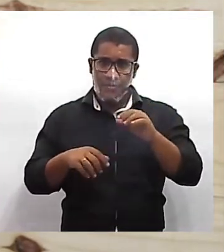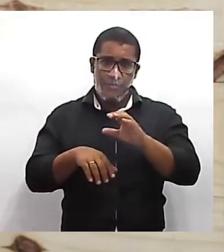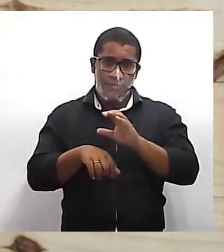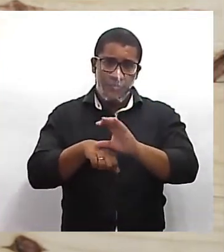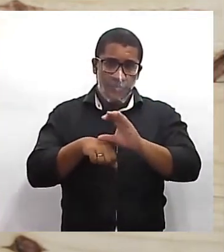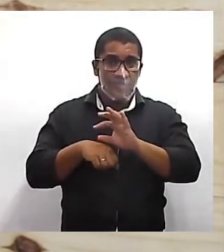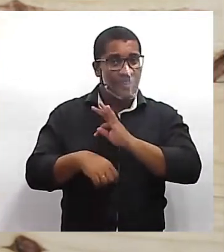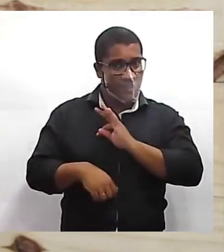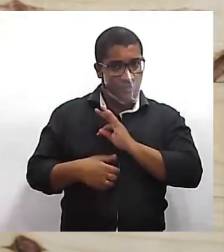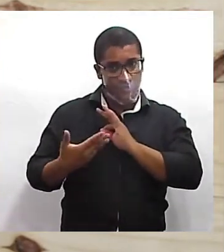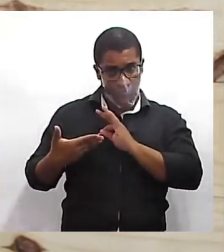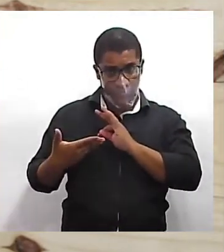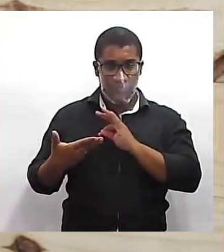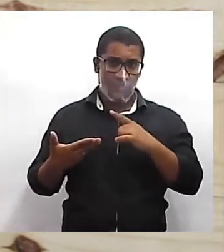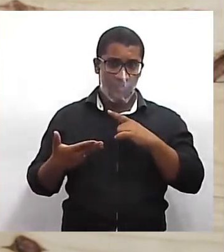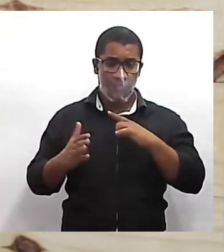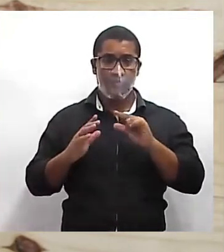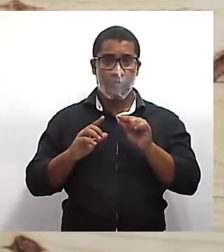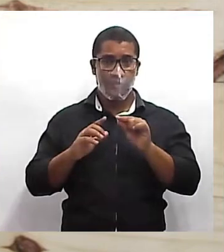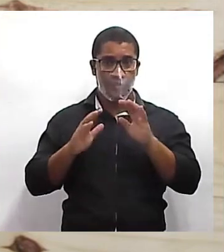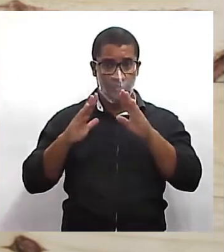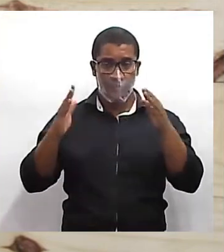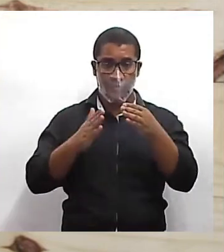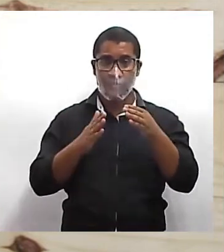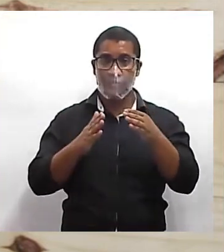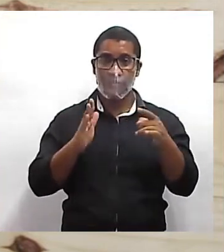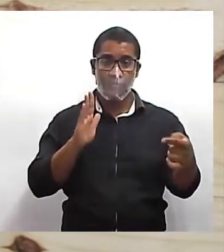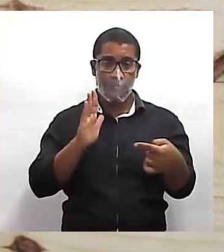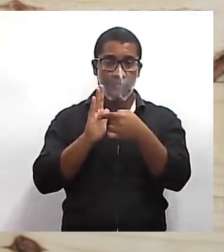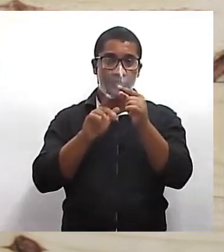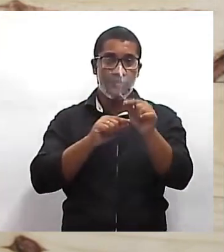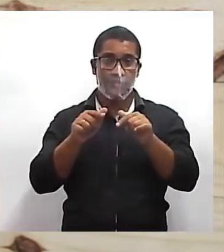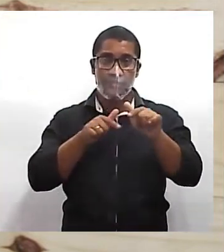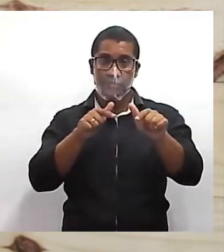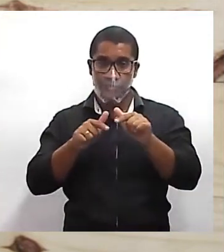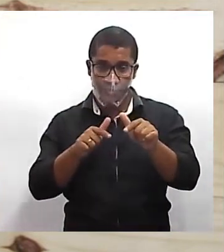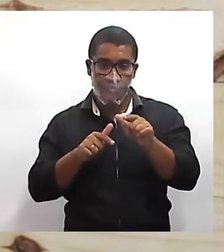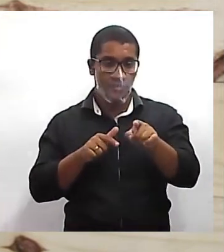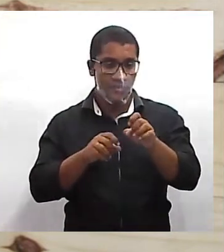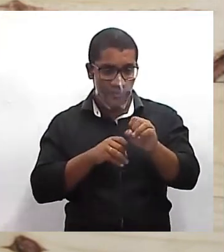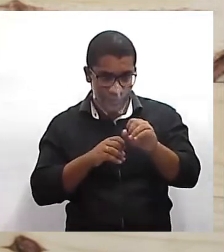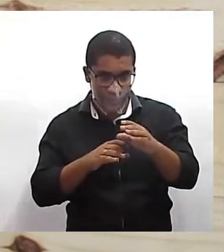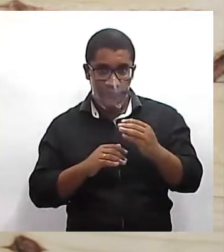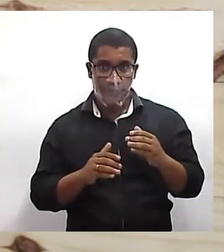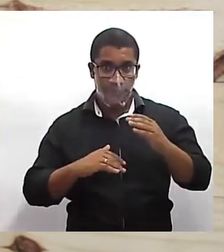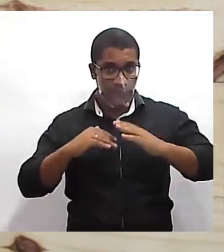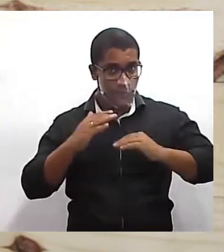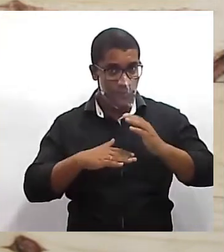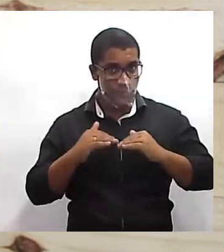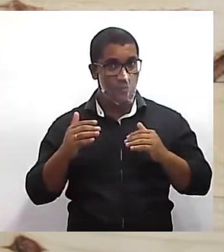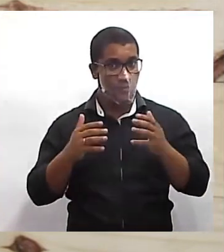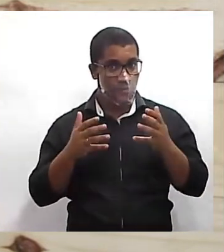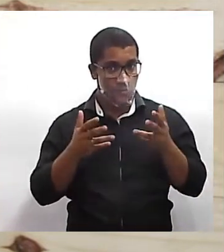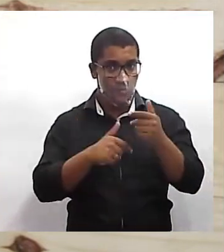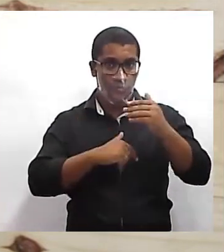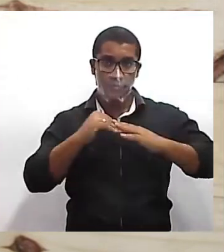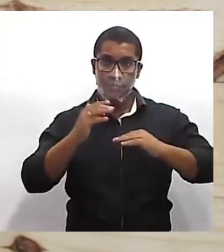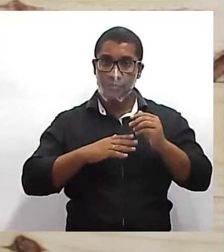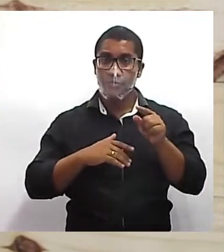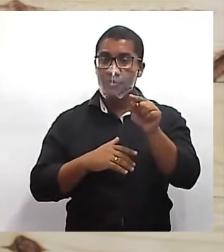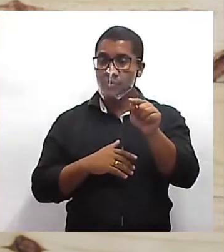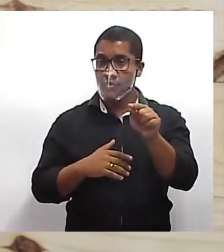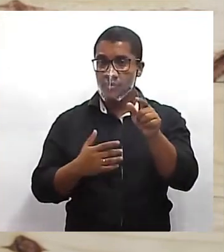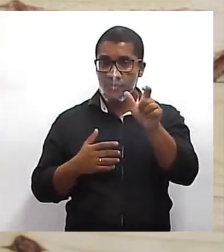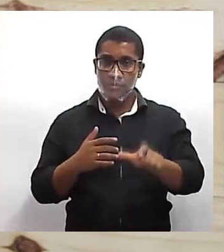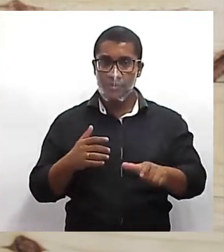que tem por objetivo trabalhar em escolas com o objetivo de promover a formação profissional em áreas de apoio às atividades pedagógicas